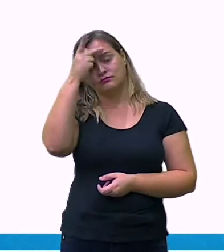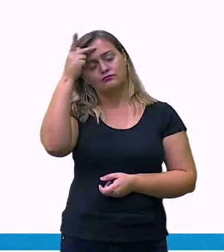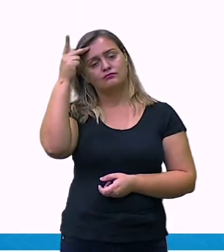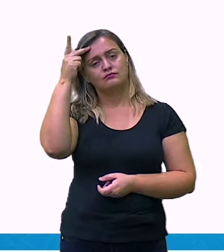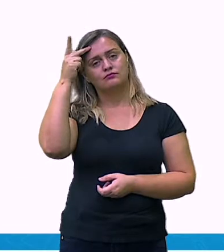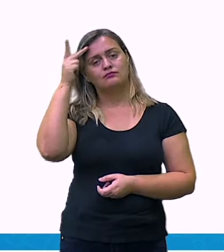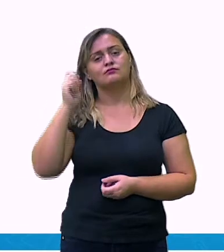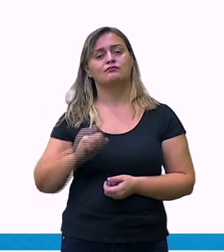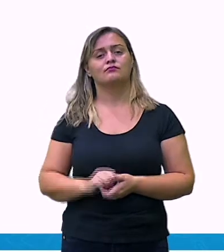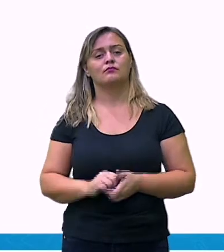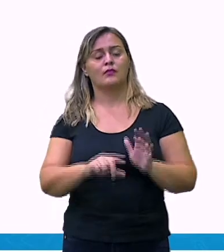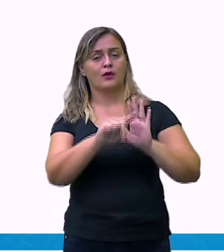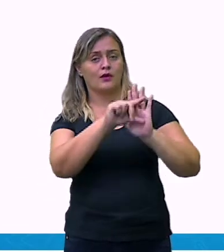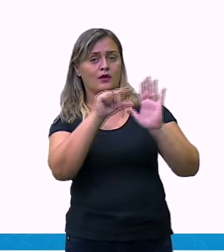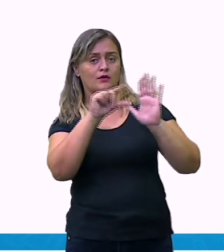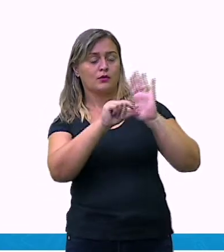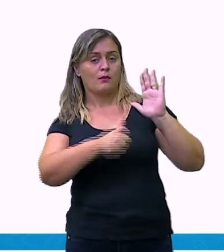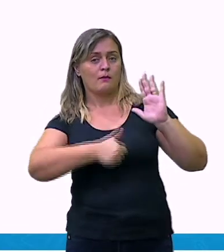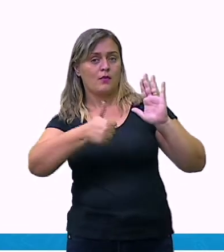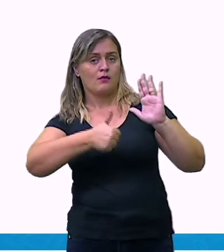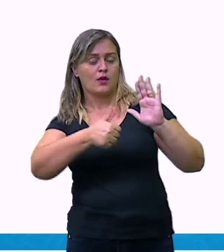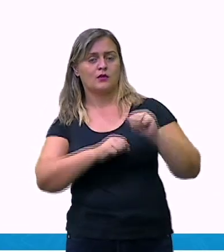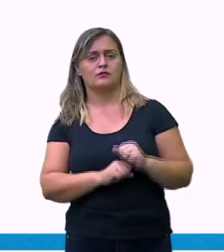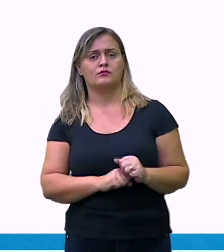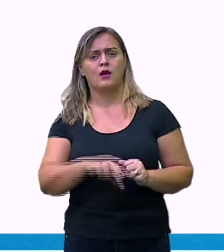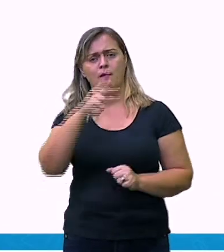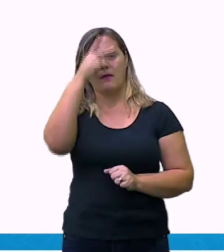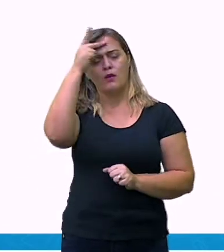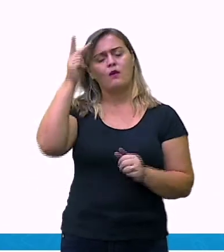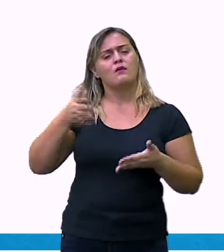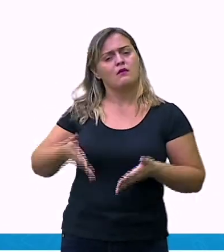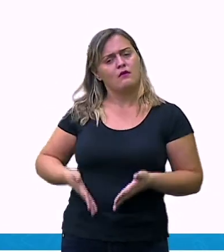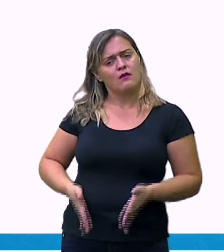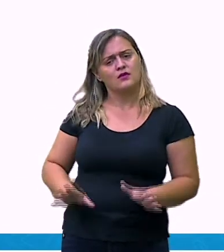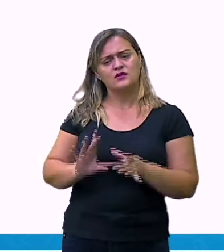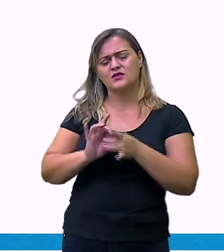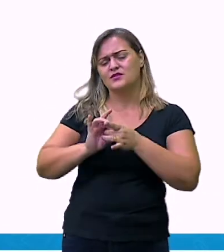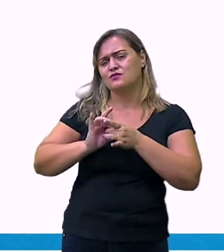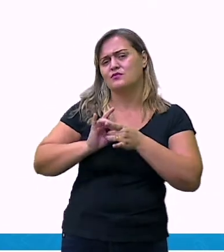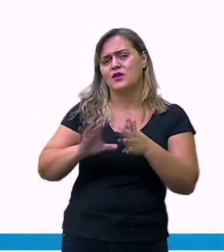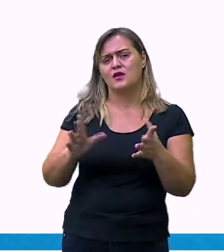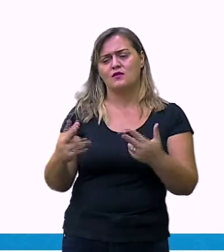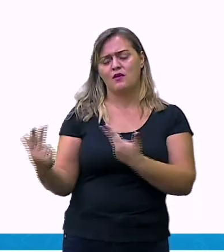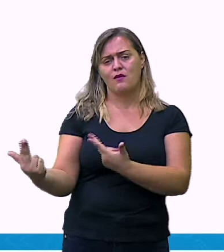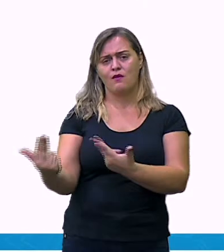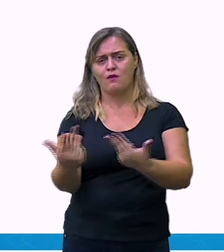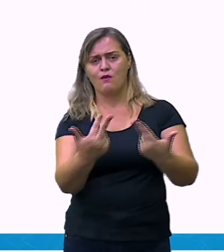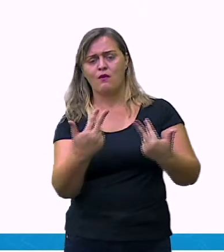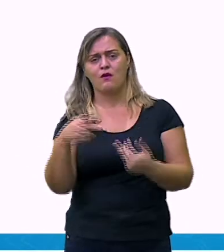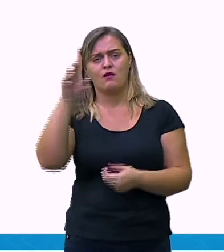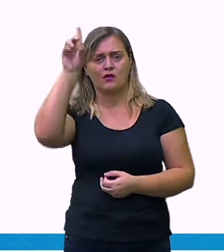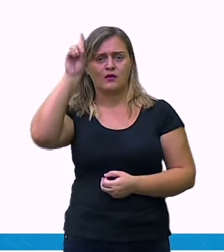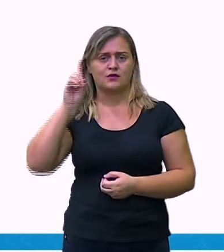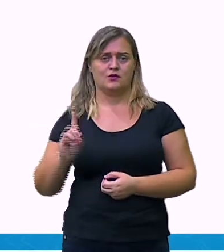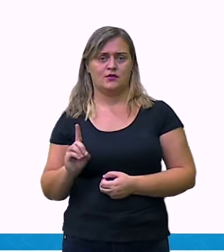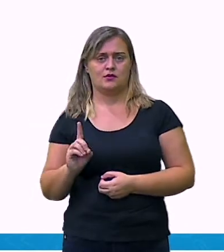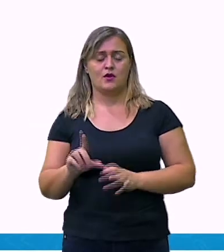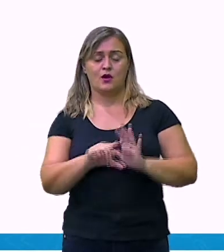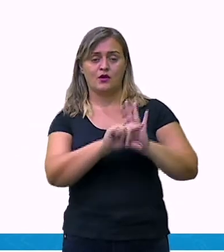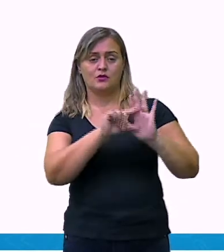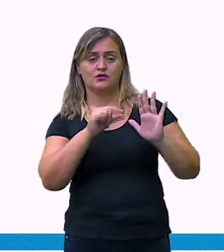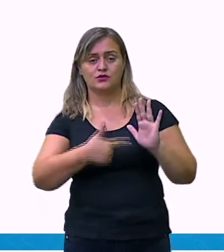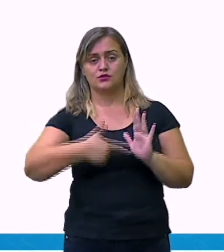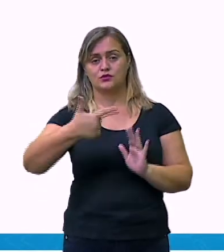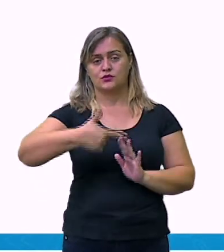Os homens nascem e são livres e iguais em direitos. Artigo 2º.